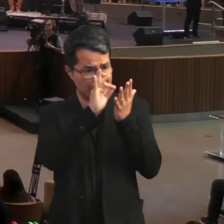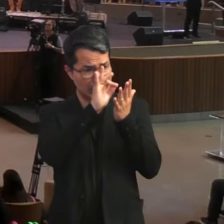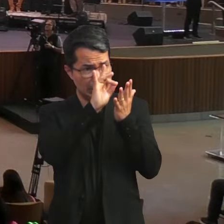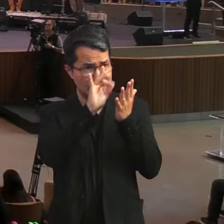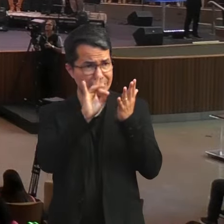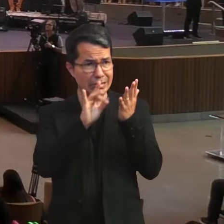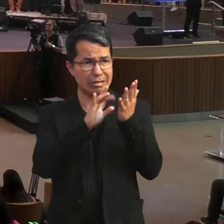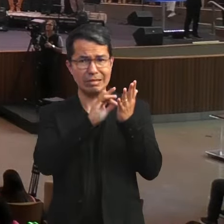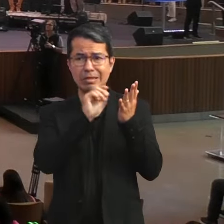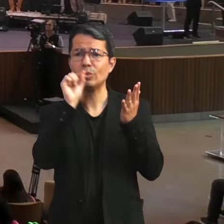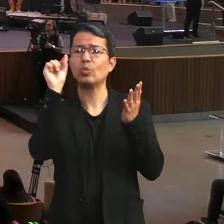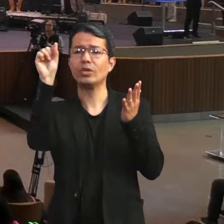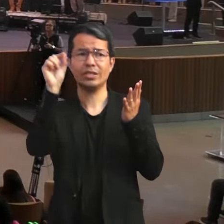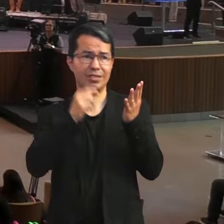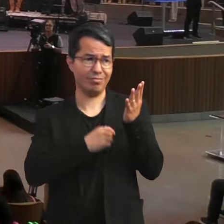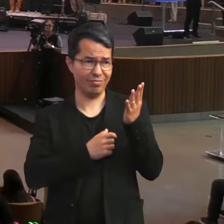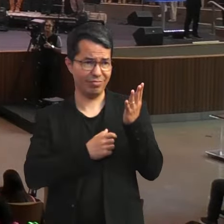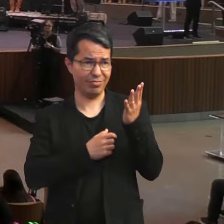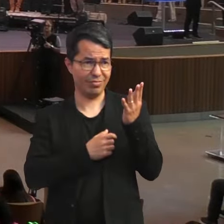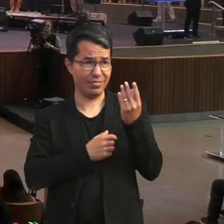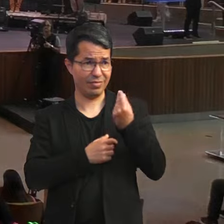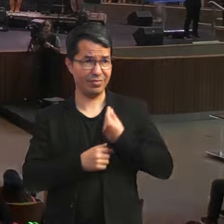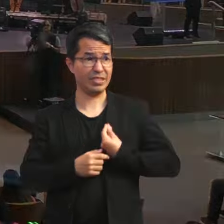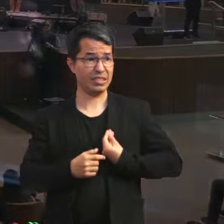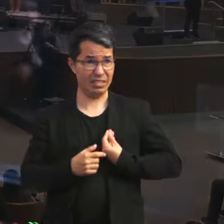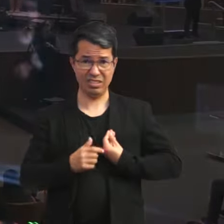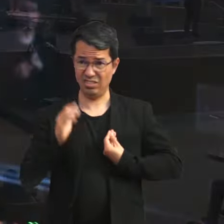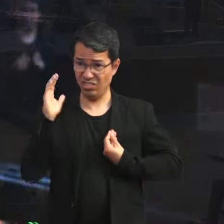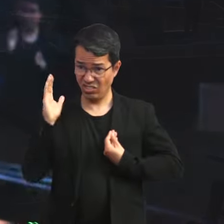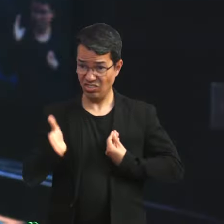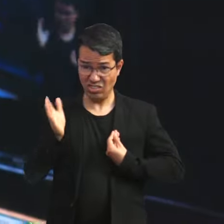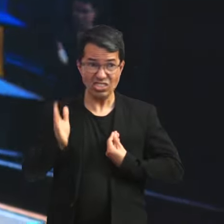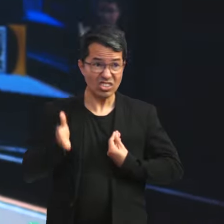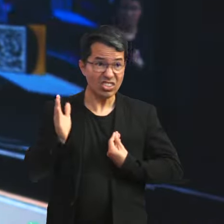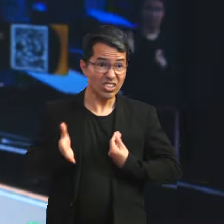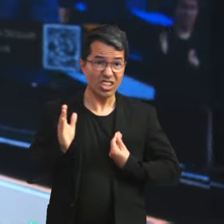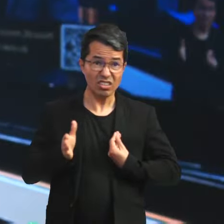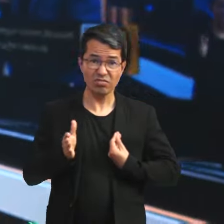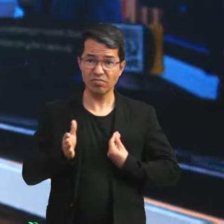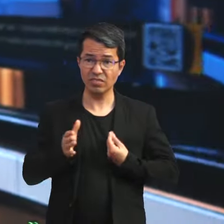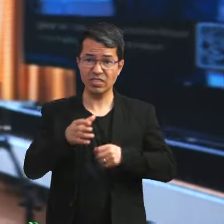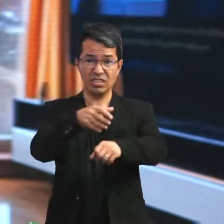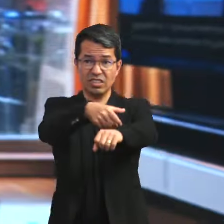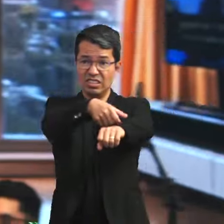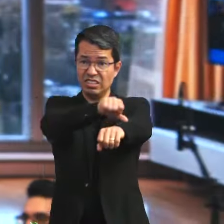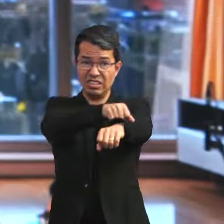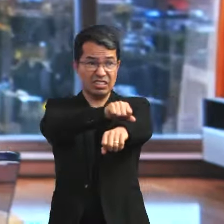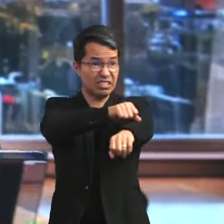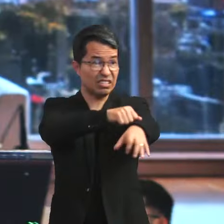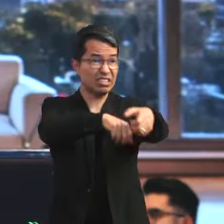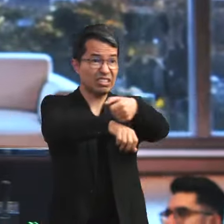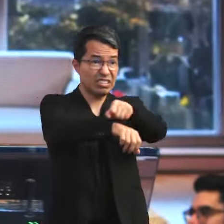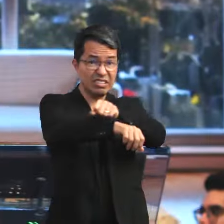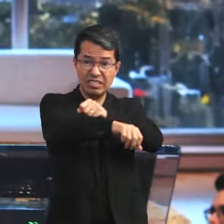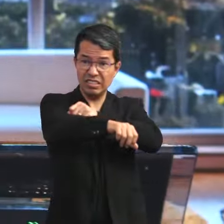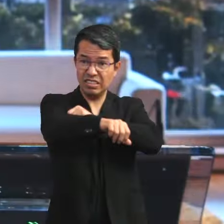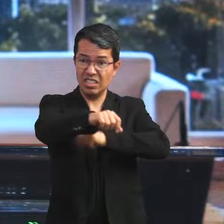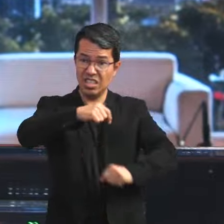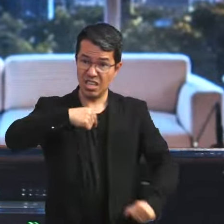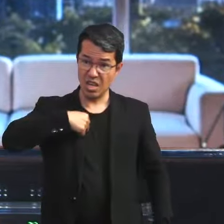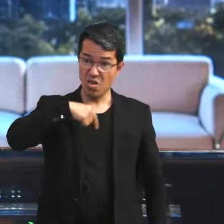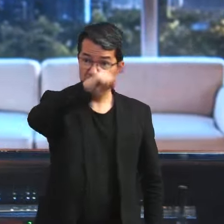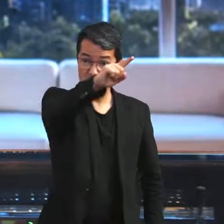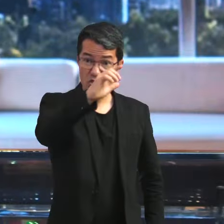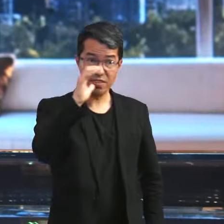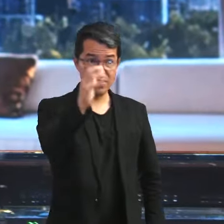ela você fato tomou a decisão de ganhar pessoas para Jesus